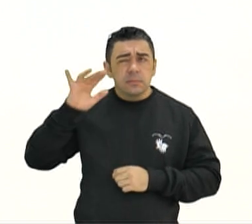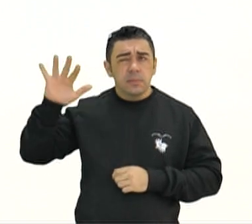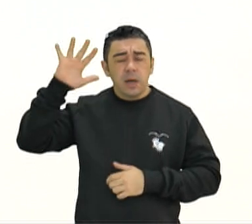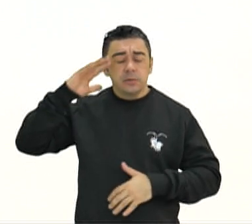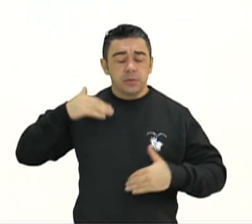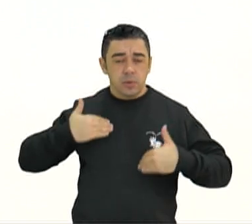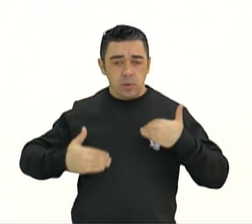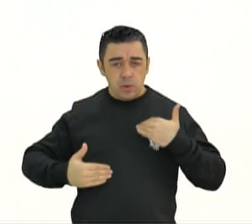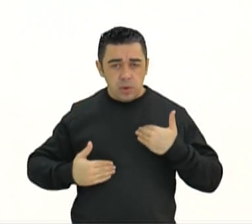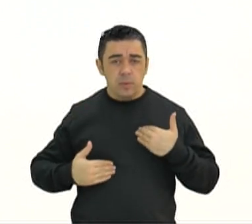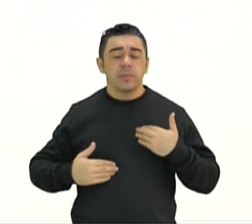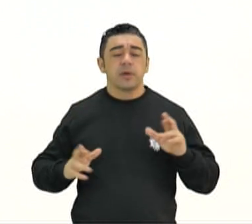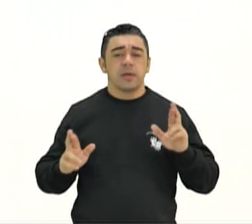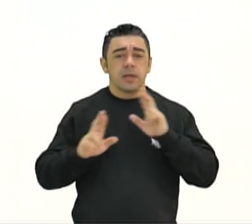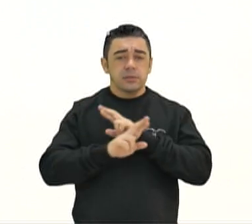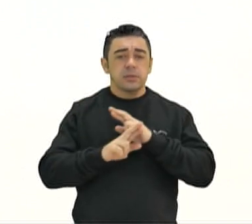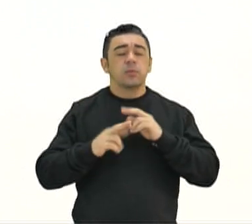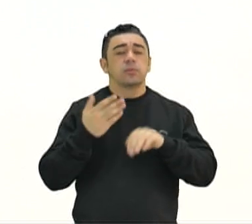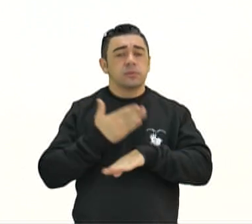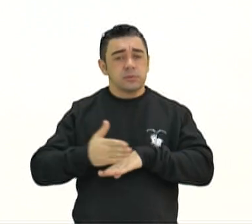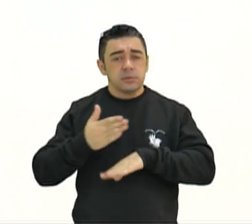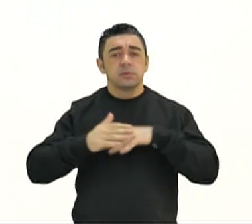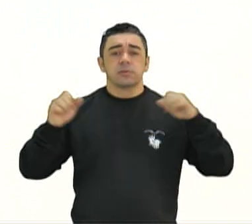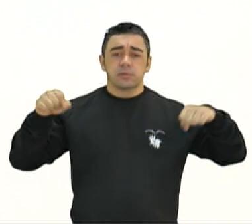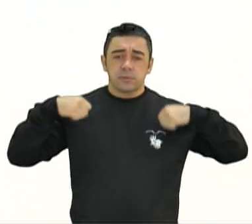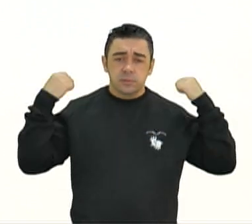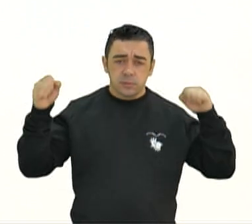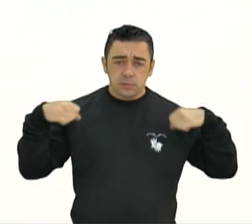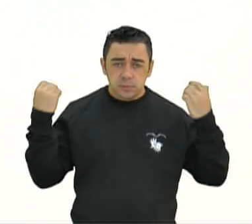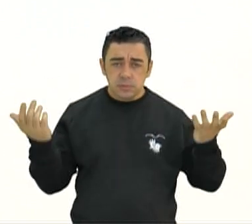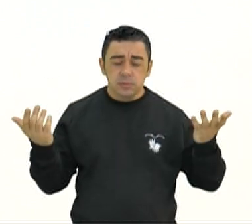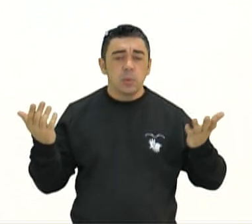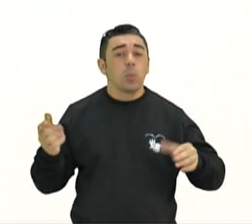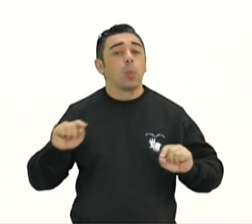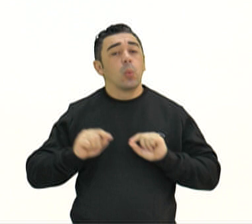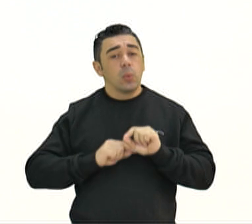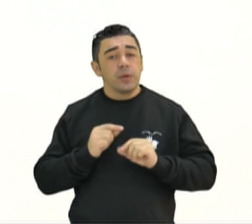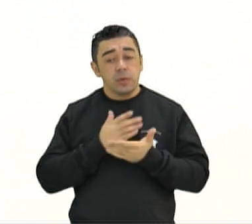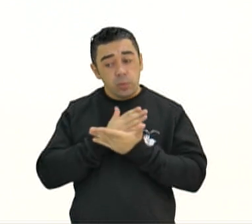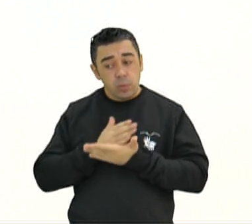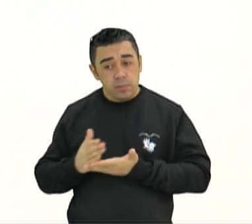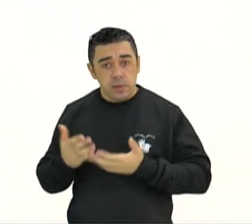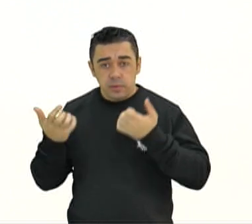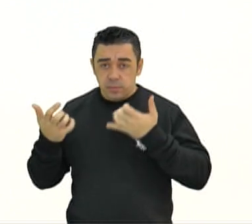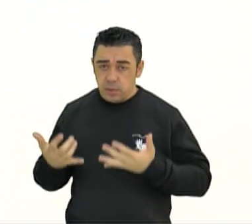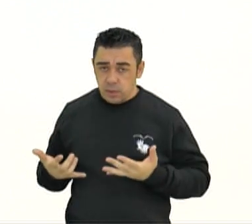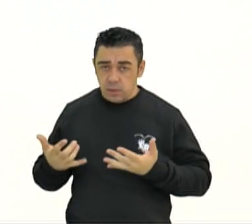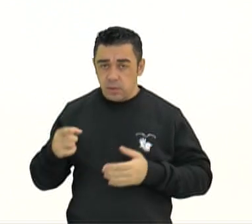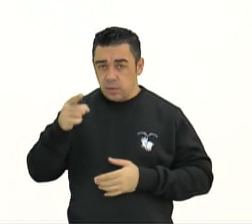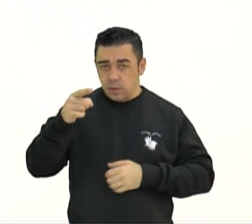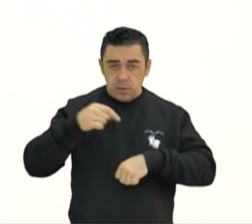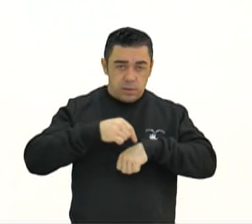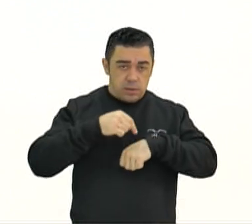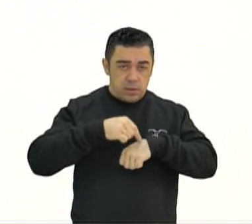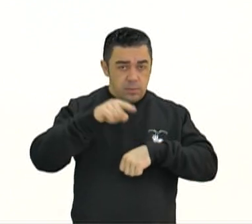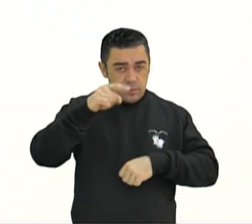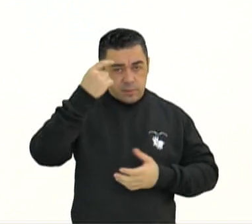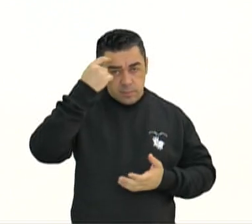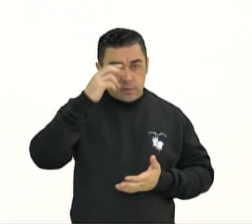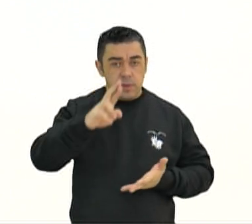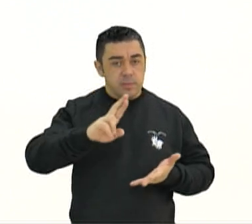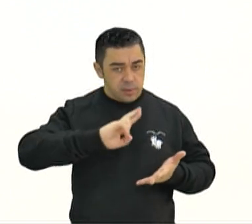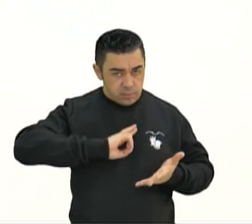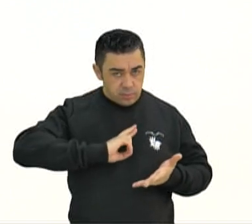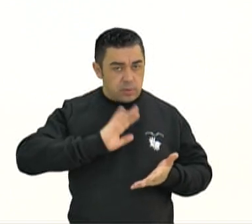corporal e atividade física? Então, é isso que nós estamos abordando aqui desde o início da aula. Então, um tempo para vocês pensarem e